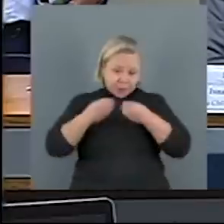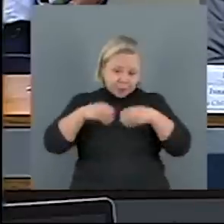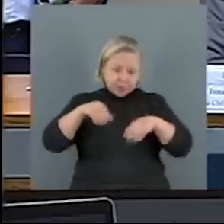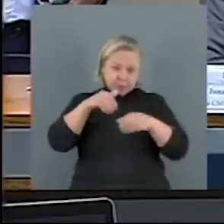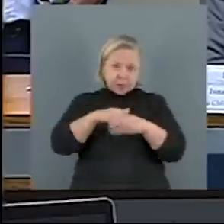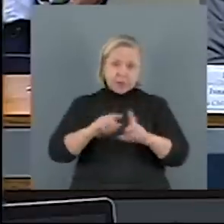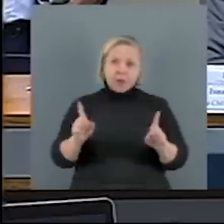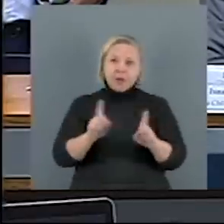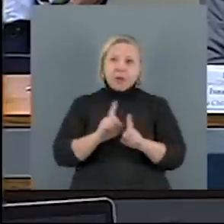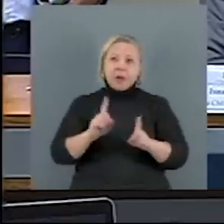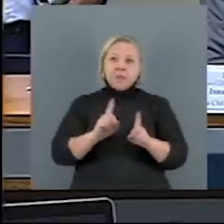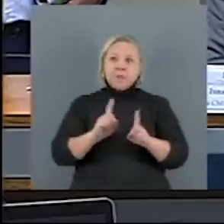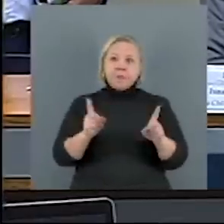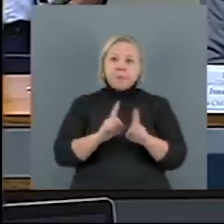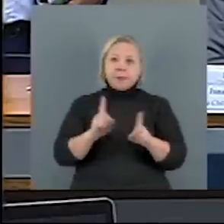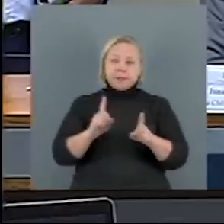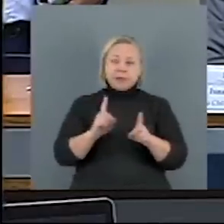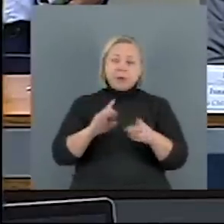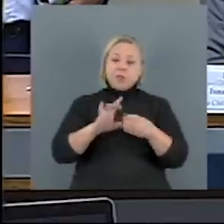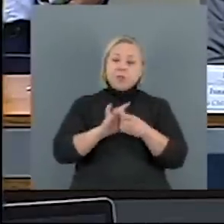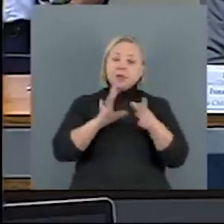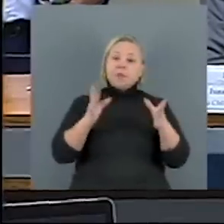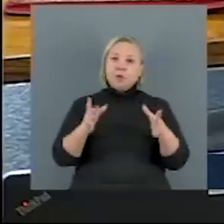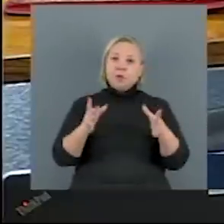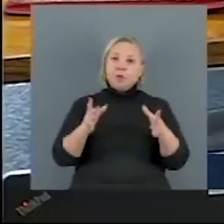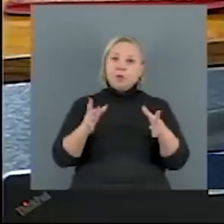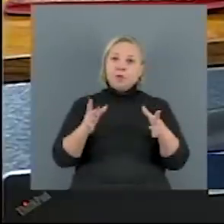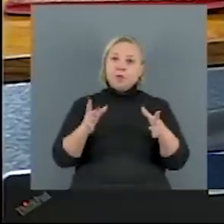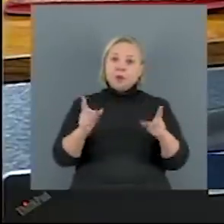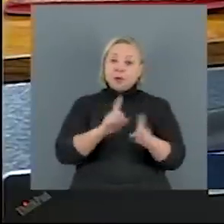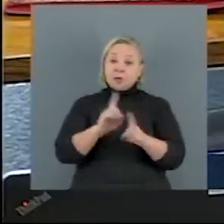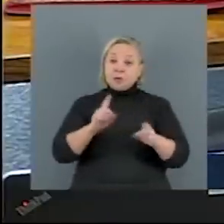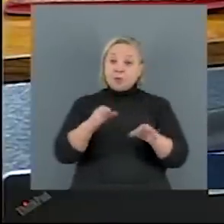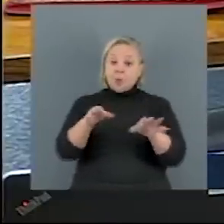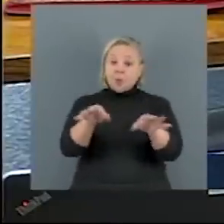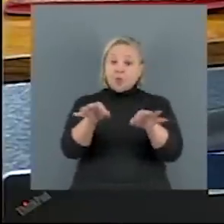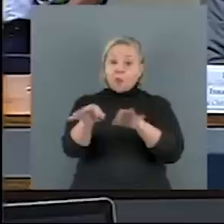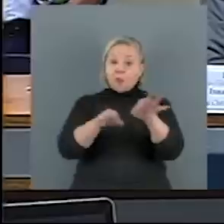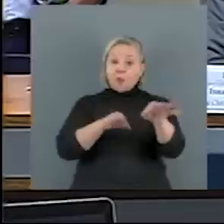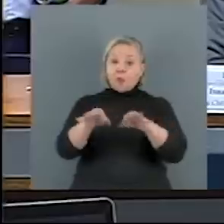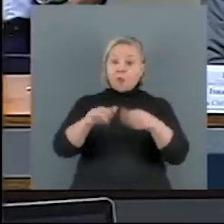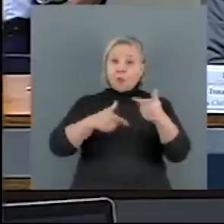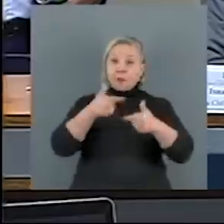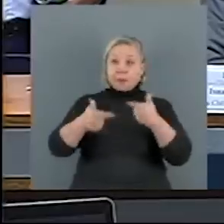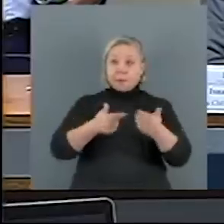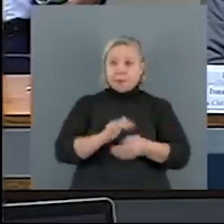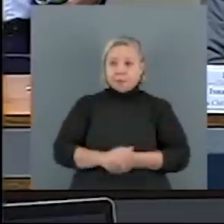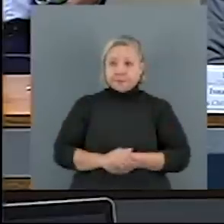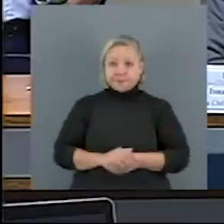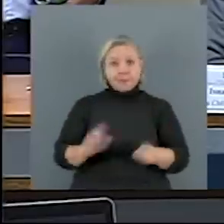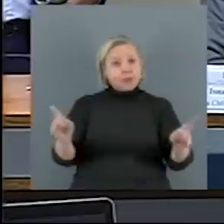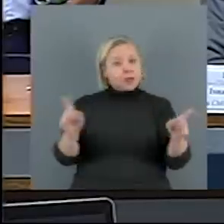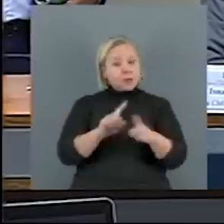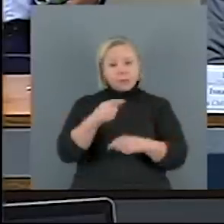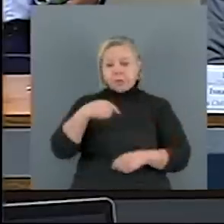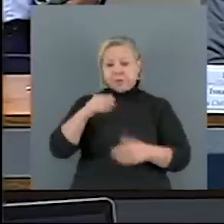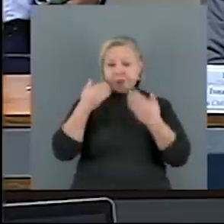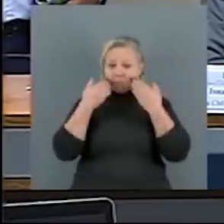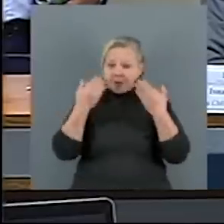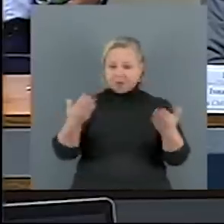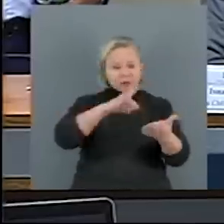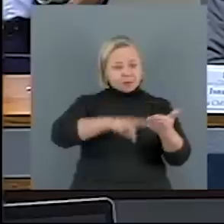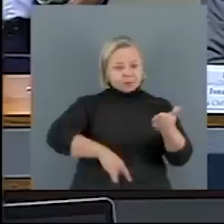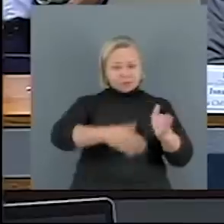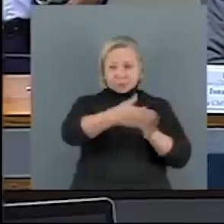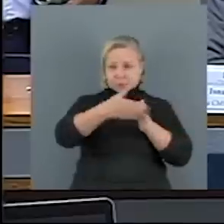a indicação da segunda audiência pública? Não, deliberou no plano de trabalho. No plano de trabalho estava... Mas não foi apresentado um requerimento para validar a sugestão do